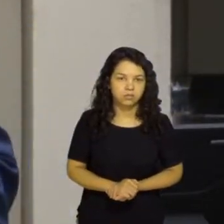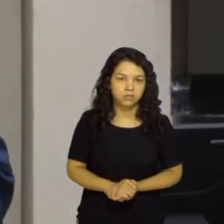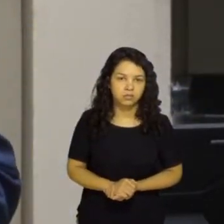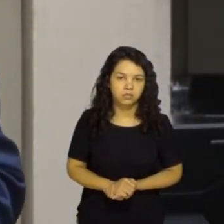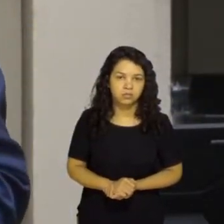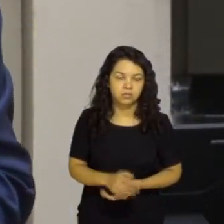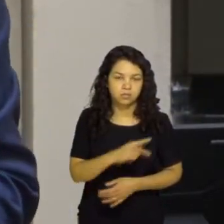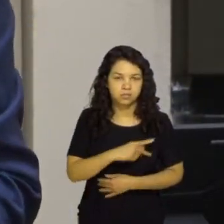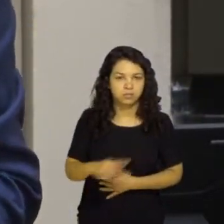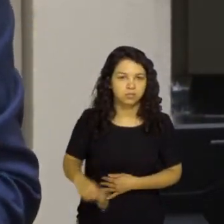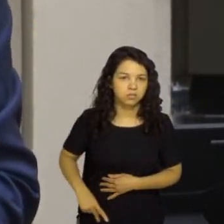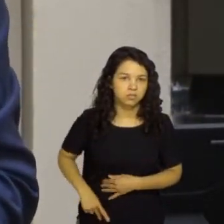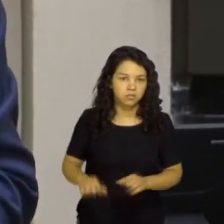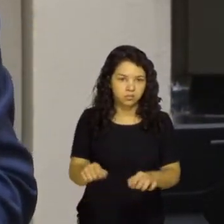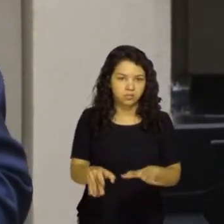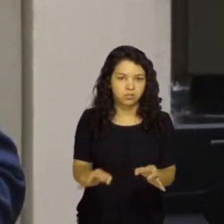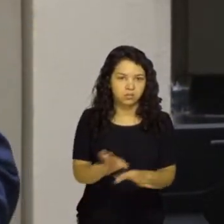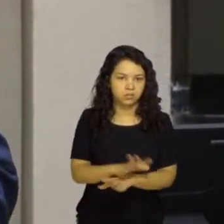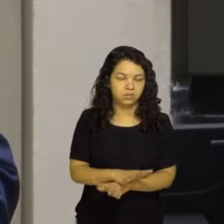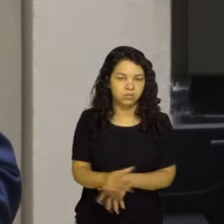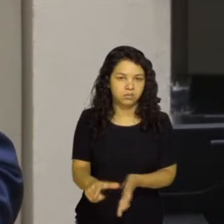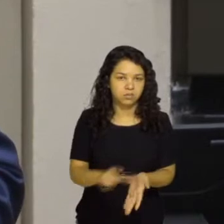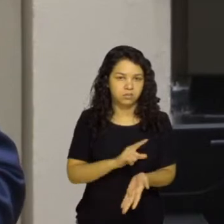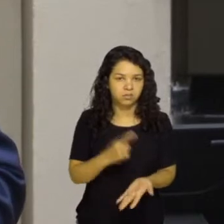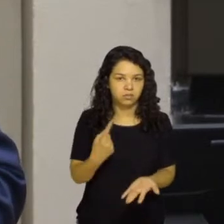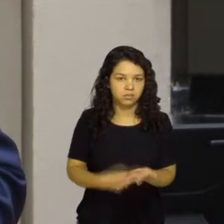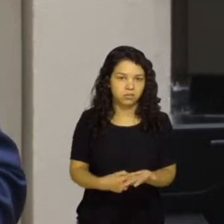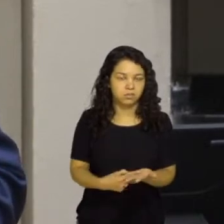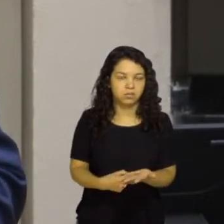Então, esta presidência, antes de encerrar a presente sessão,